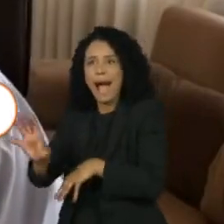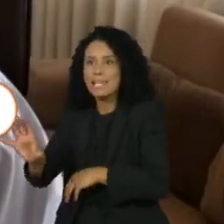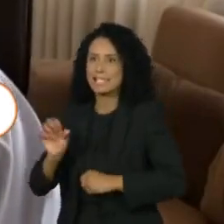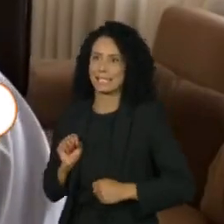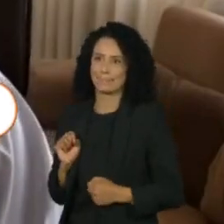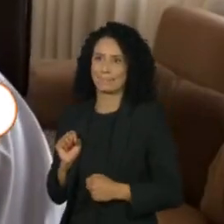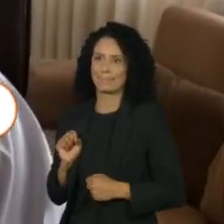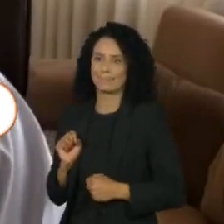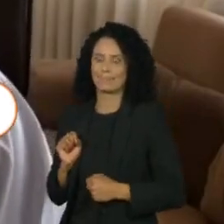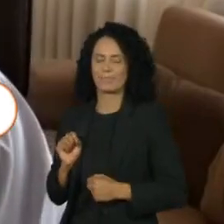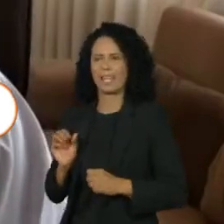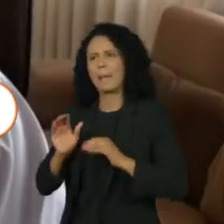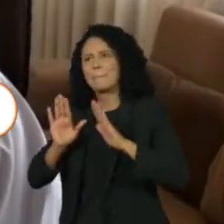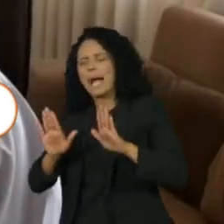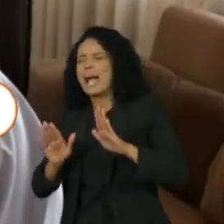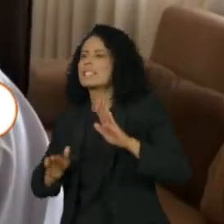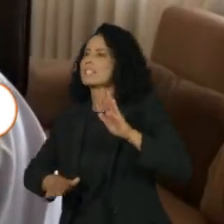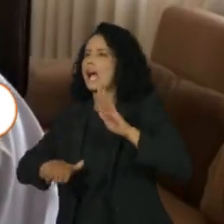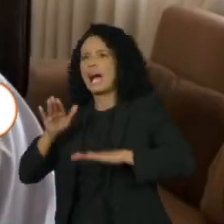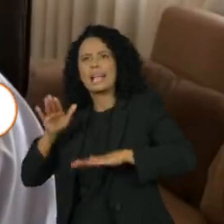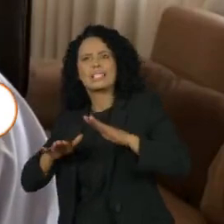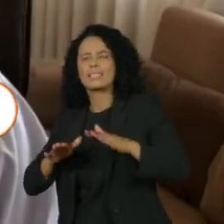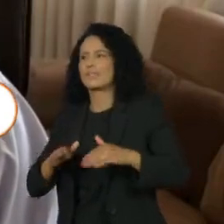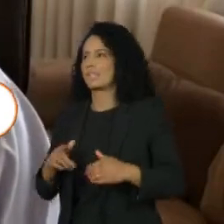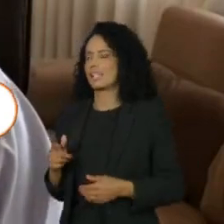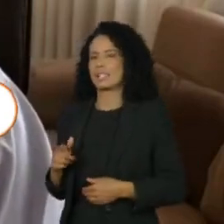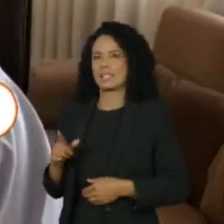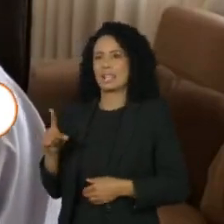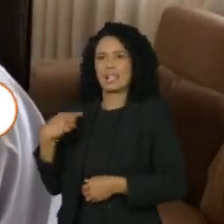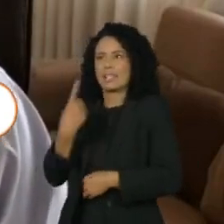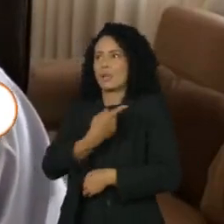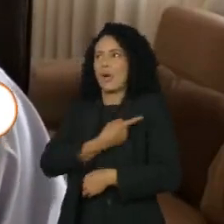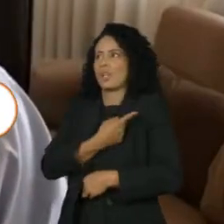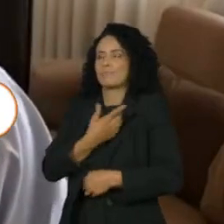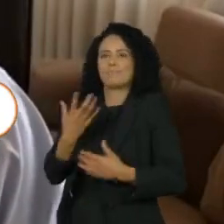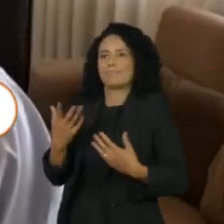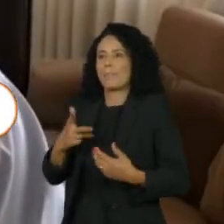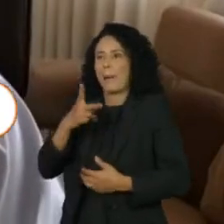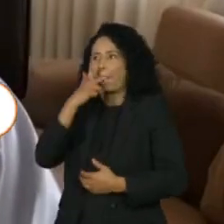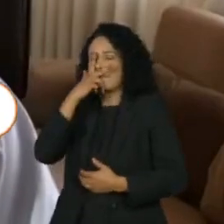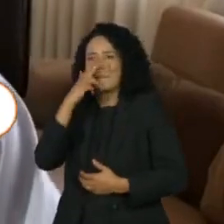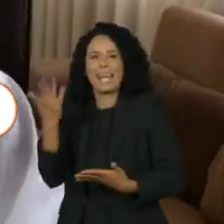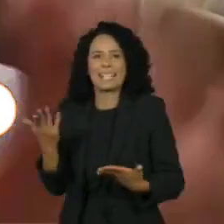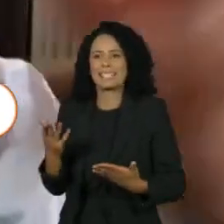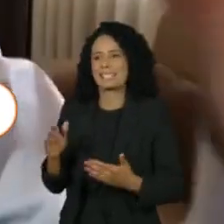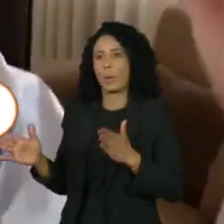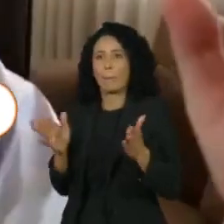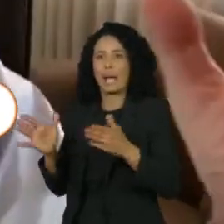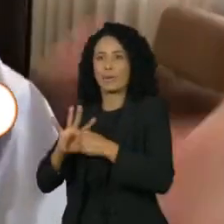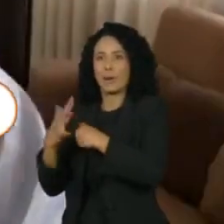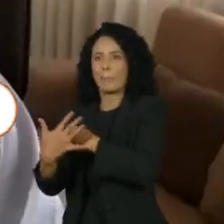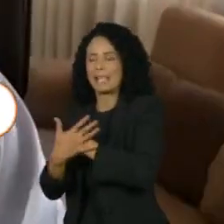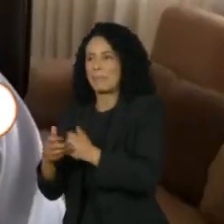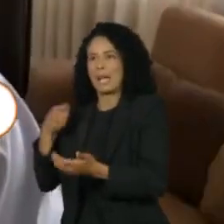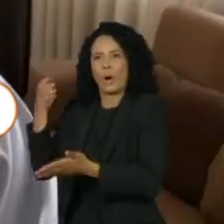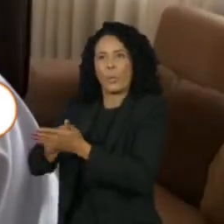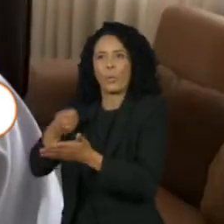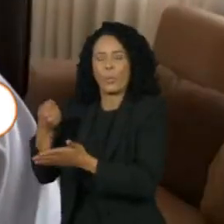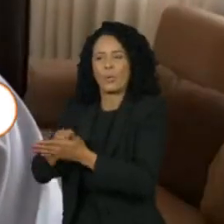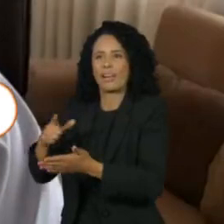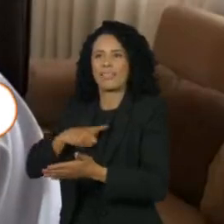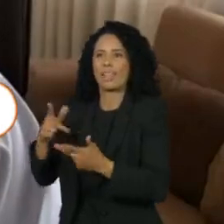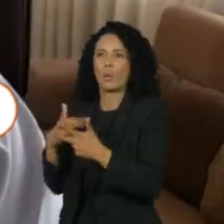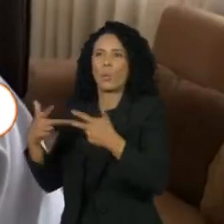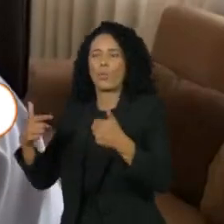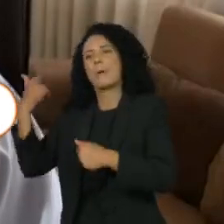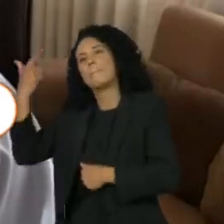são deletérias ao componente dedicado ao combate à pandemia, se transformaram em coisas mais importantes